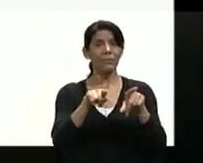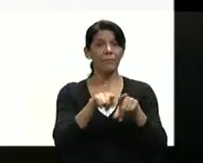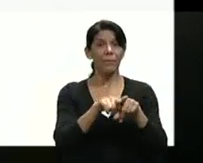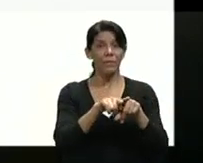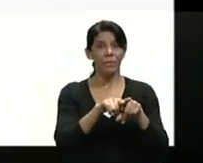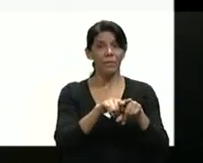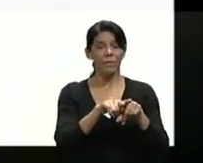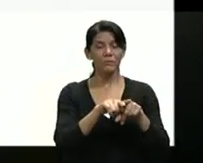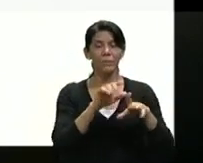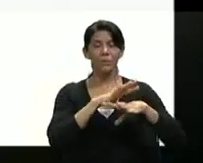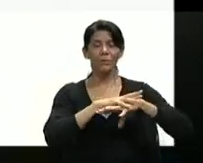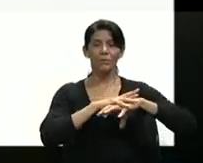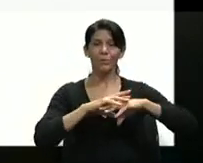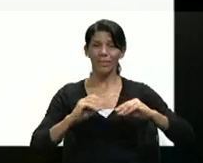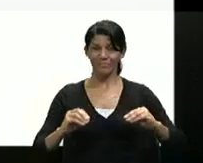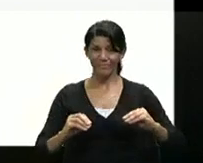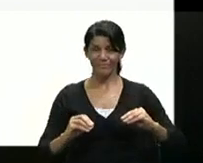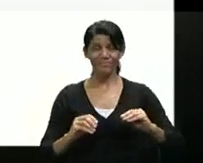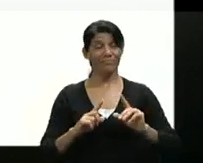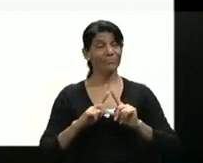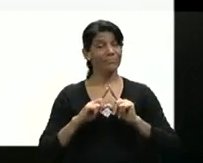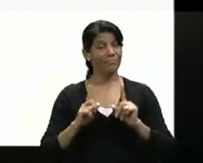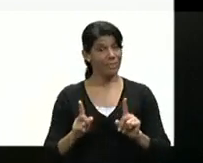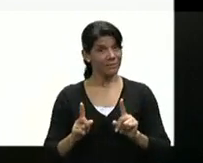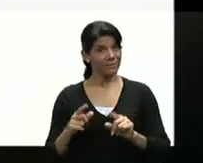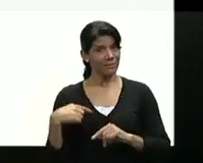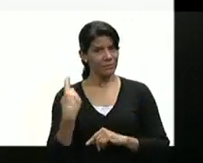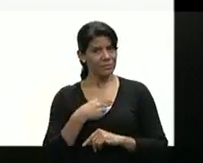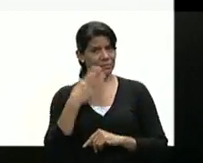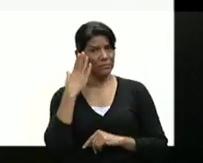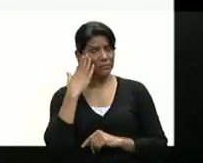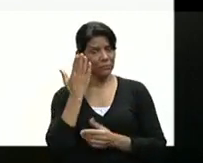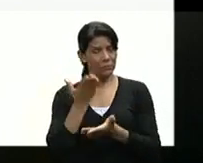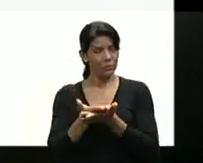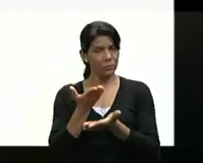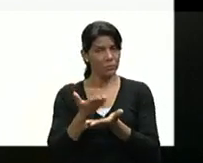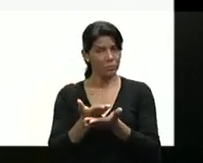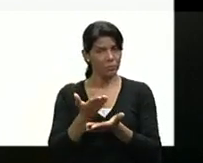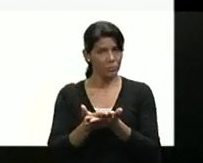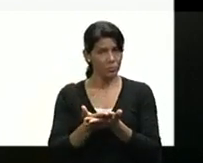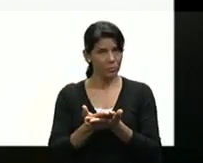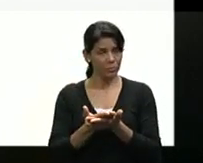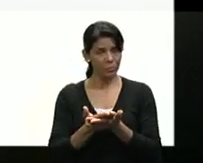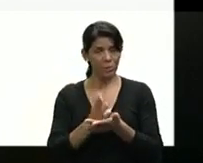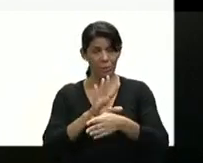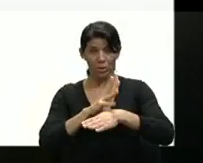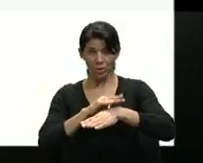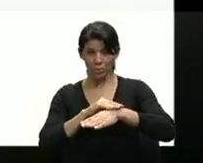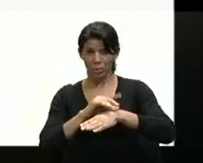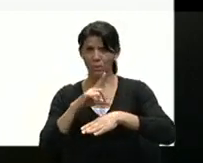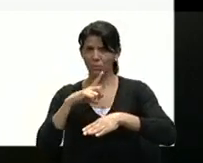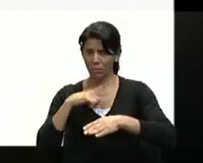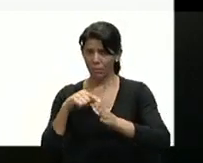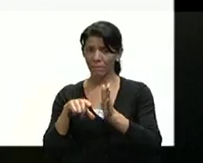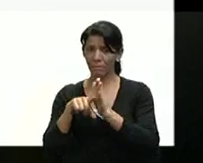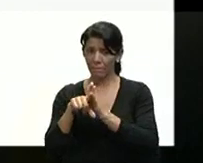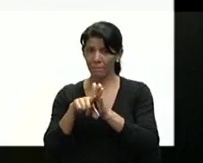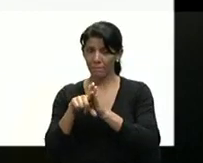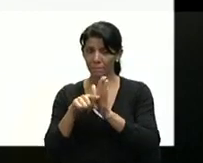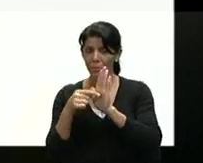medidas curativas. Mas, como nós sabemos, os estudos epidemiológicos têm evidenciado